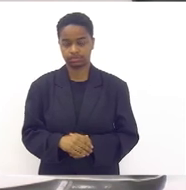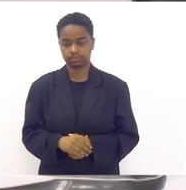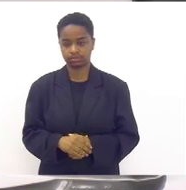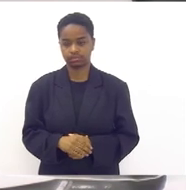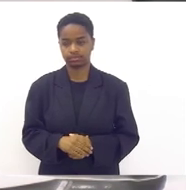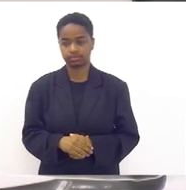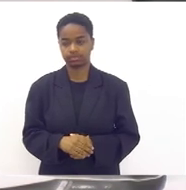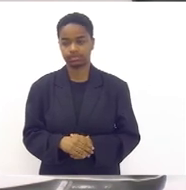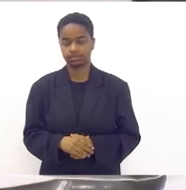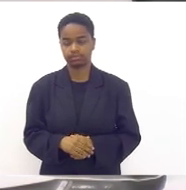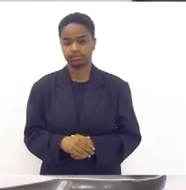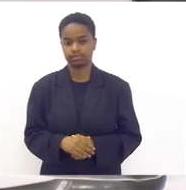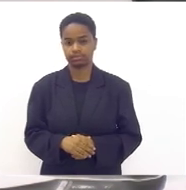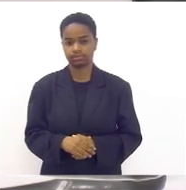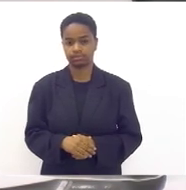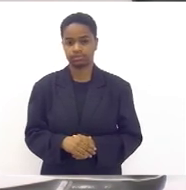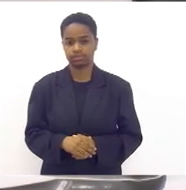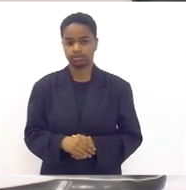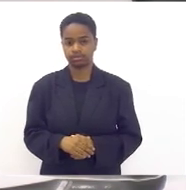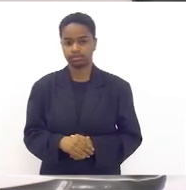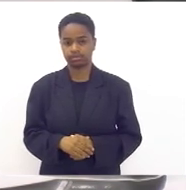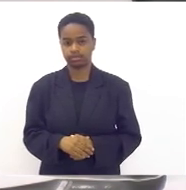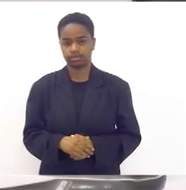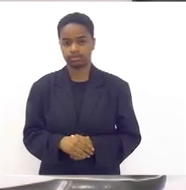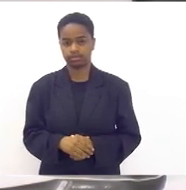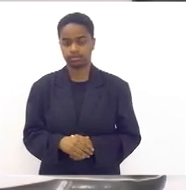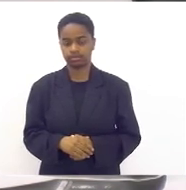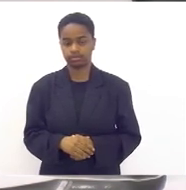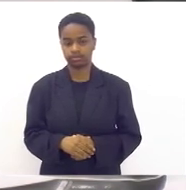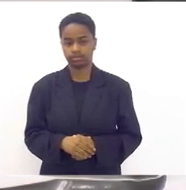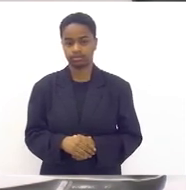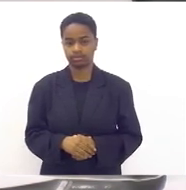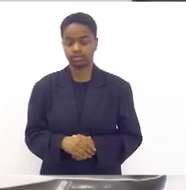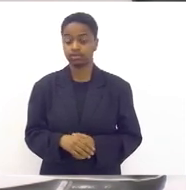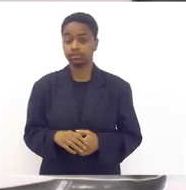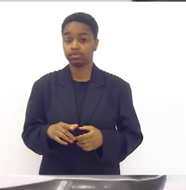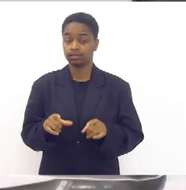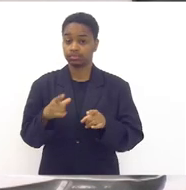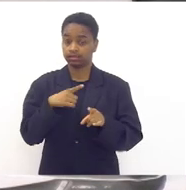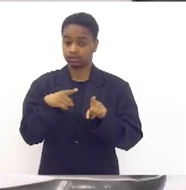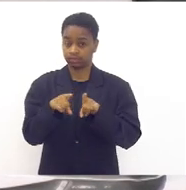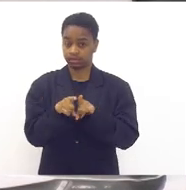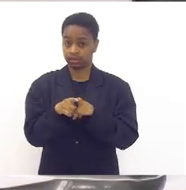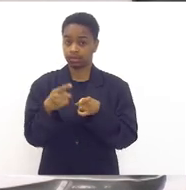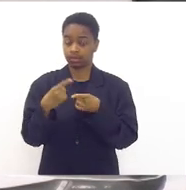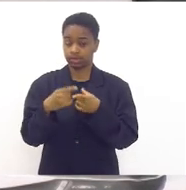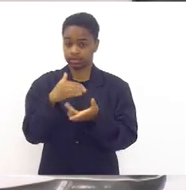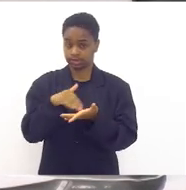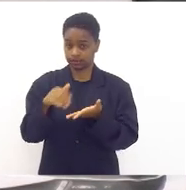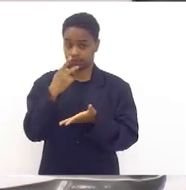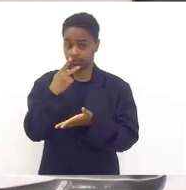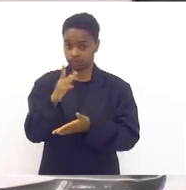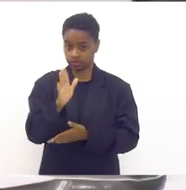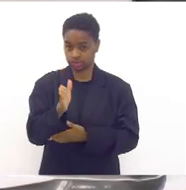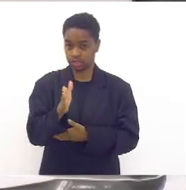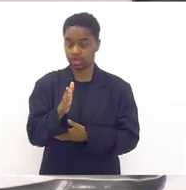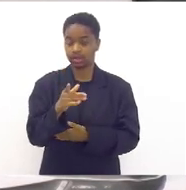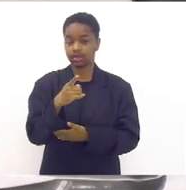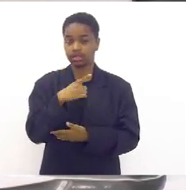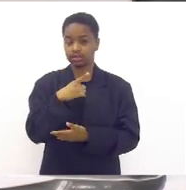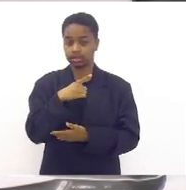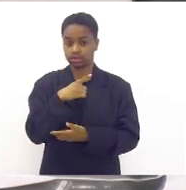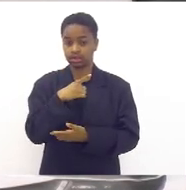E aí, existem também, que o secretário já abordou, que esses